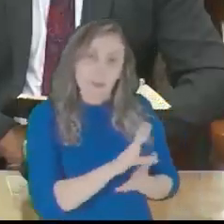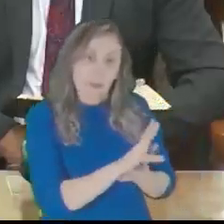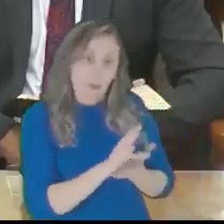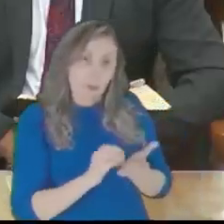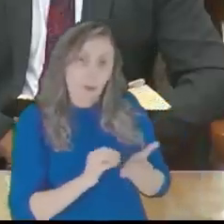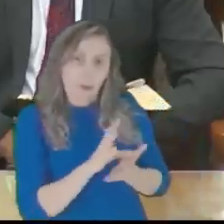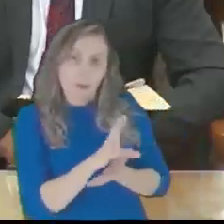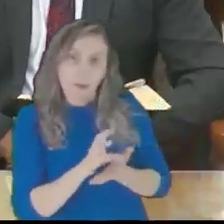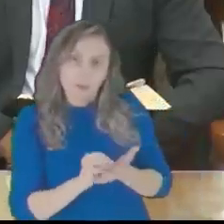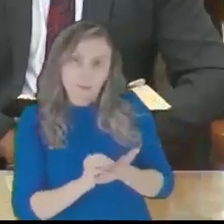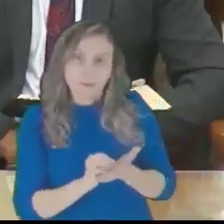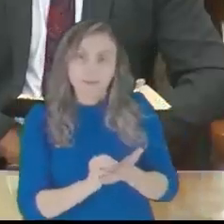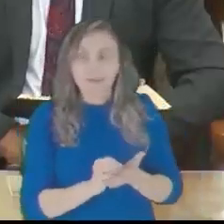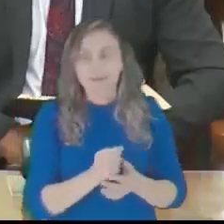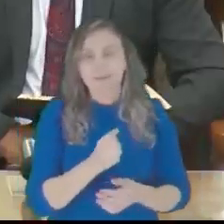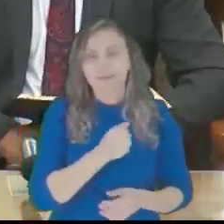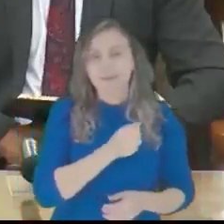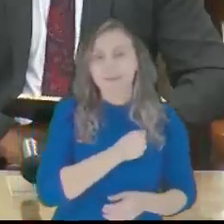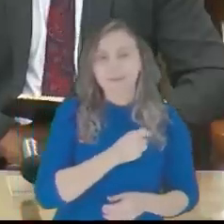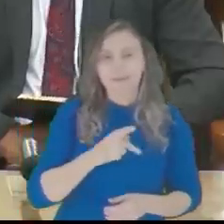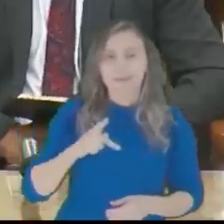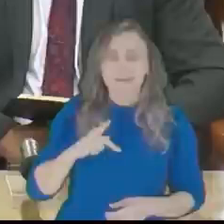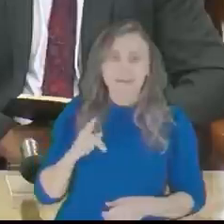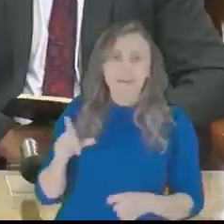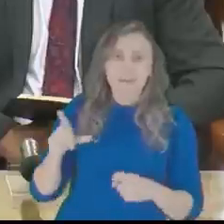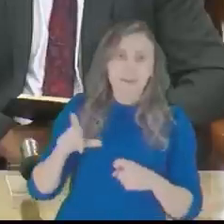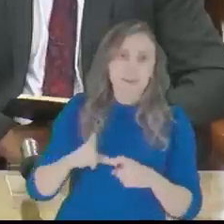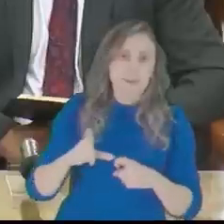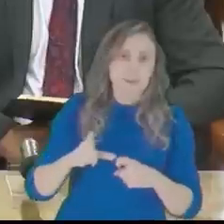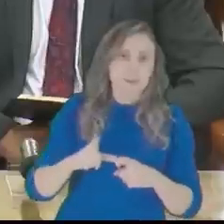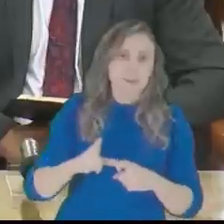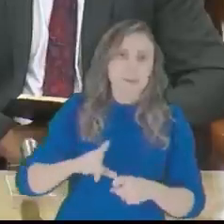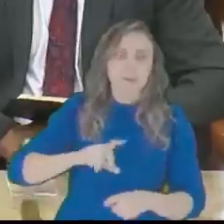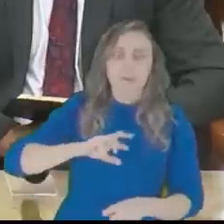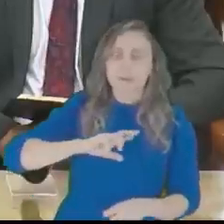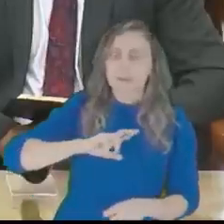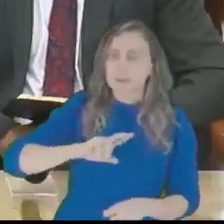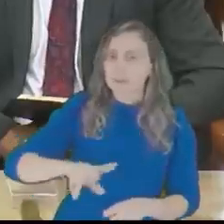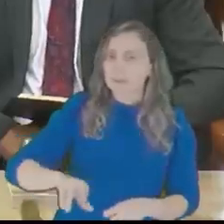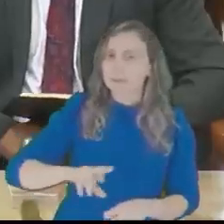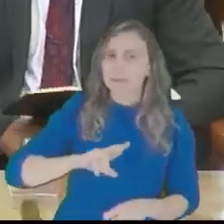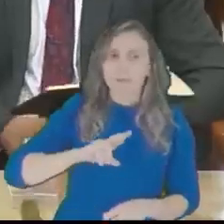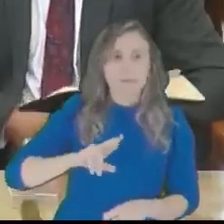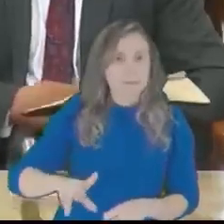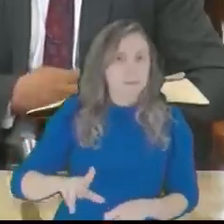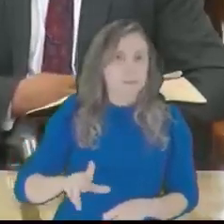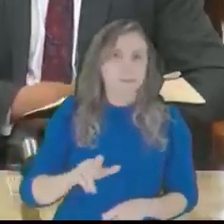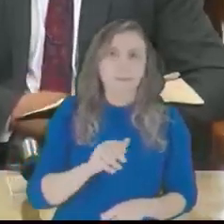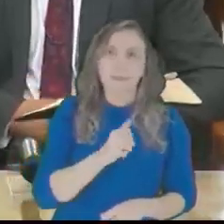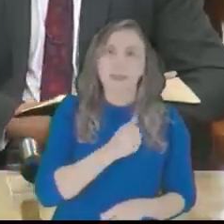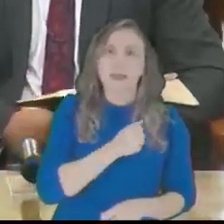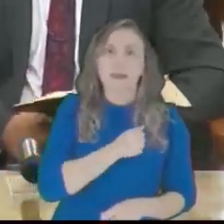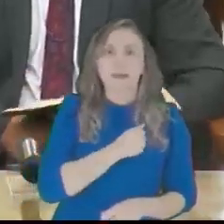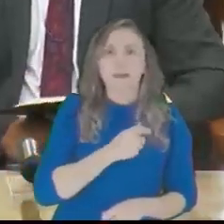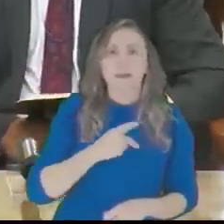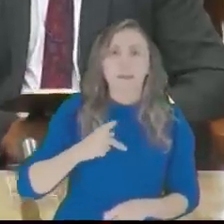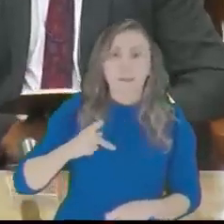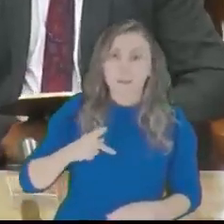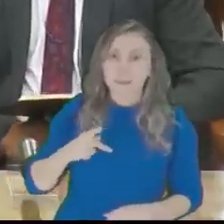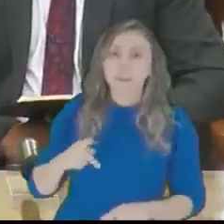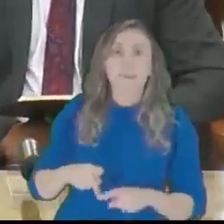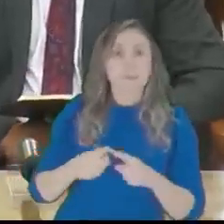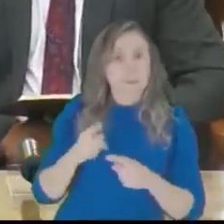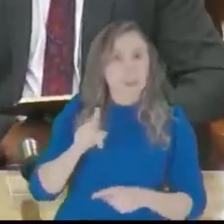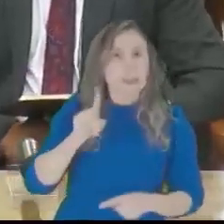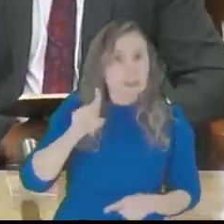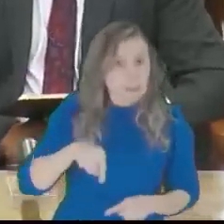São Lucas não é apóstolo, mas o seu escrito é apostólico. É um varão que,